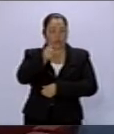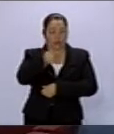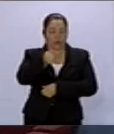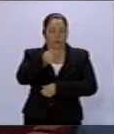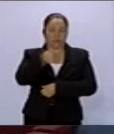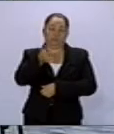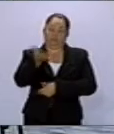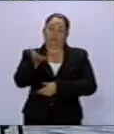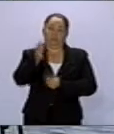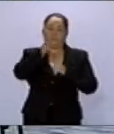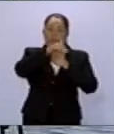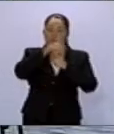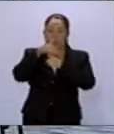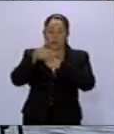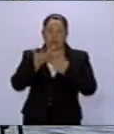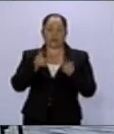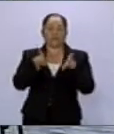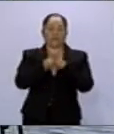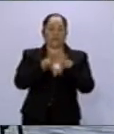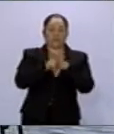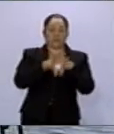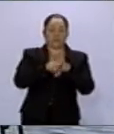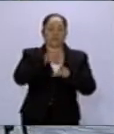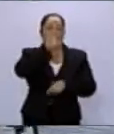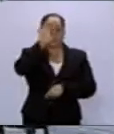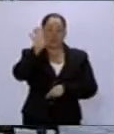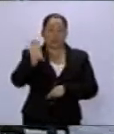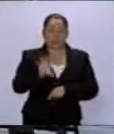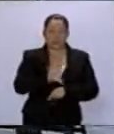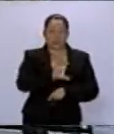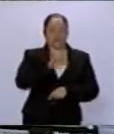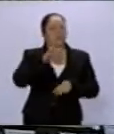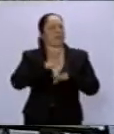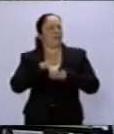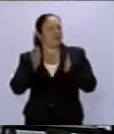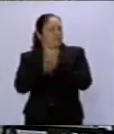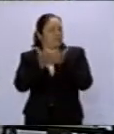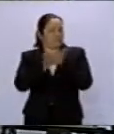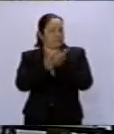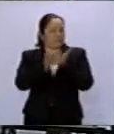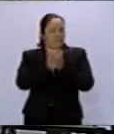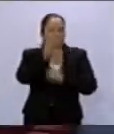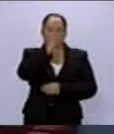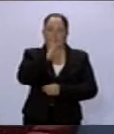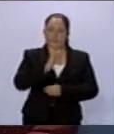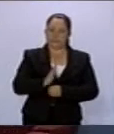São em regiões é conhecidamente mais pobres do nosso país